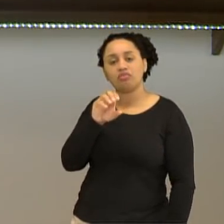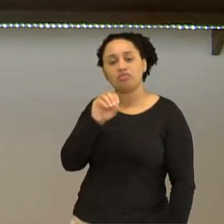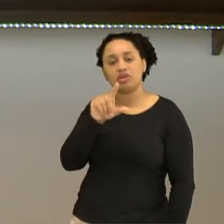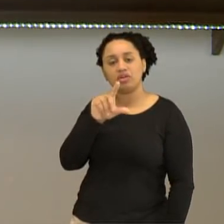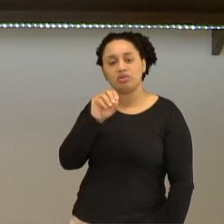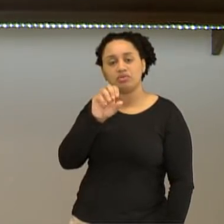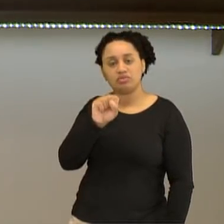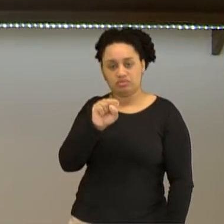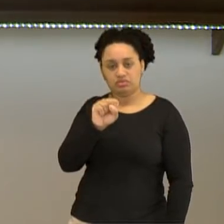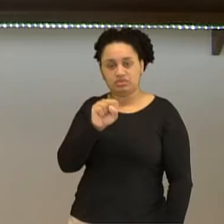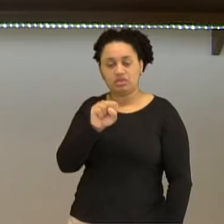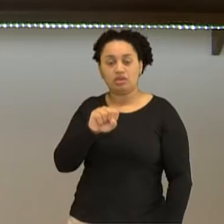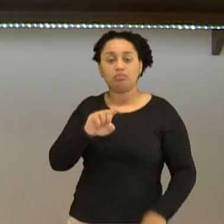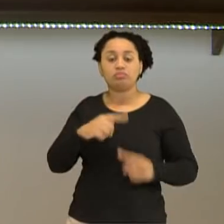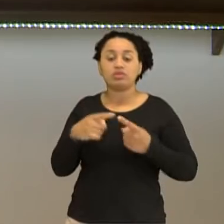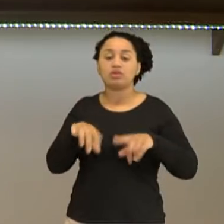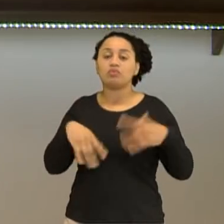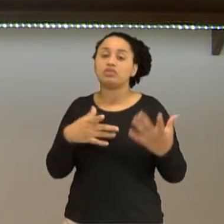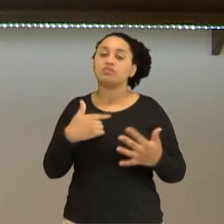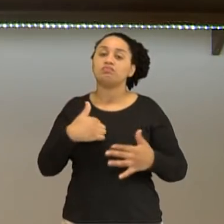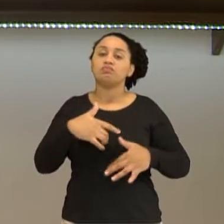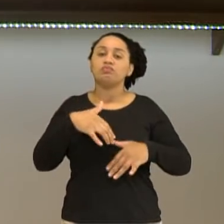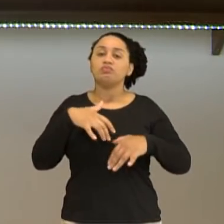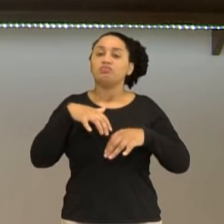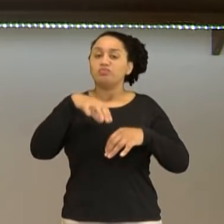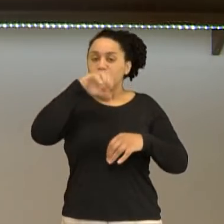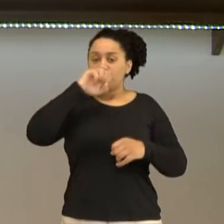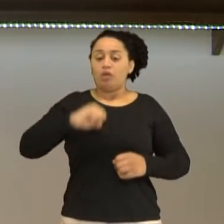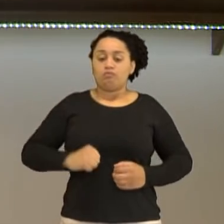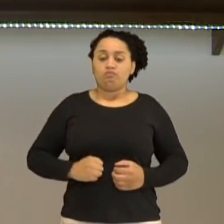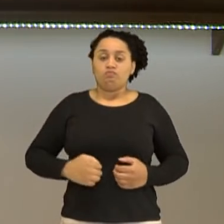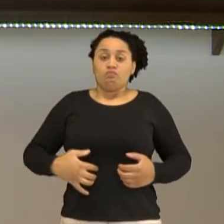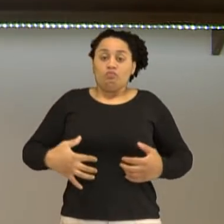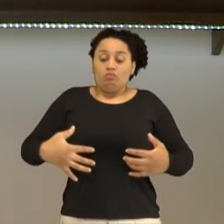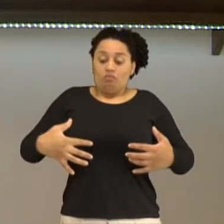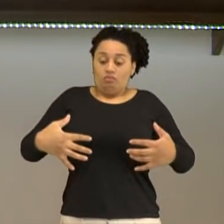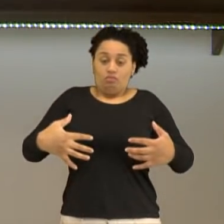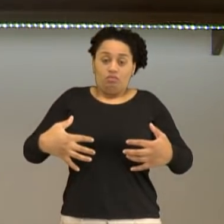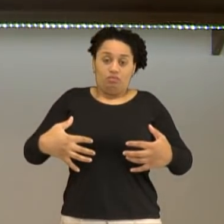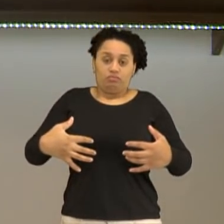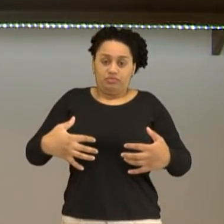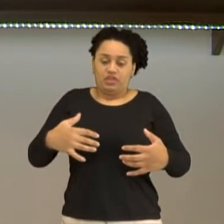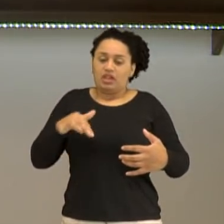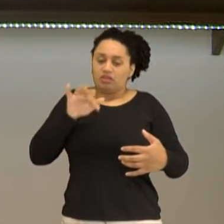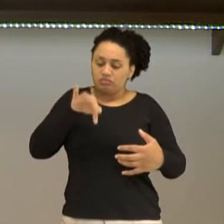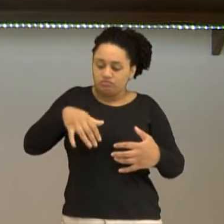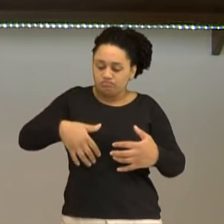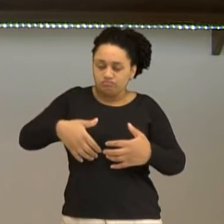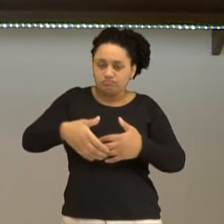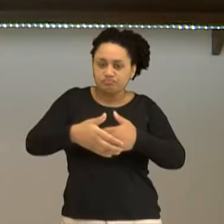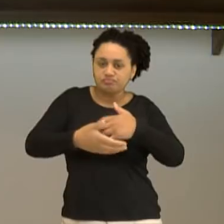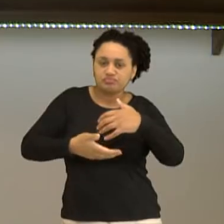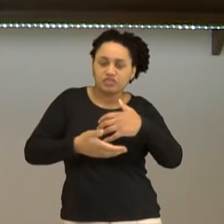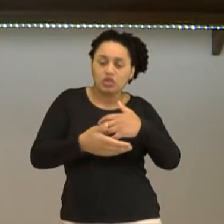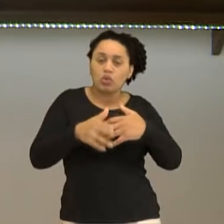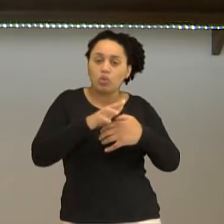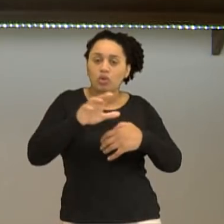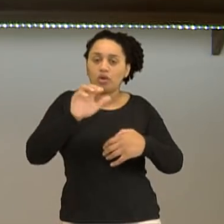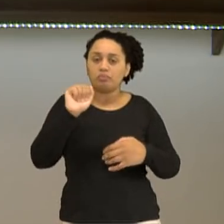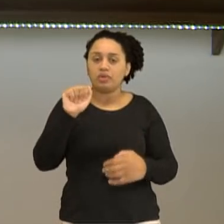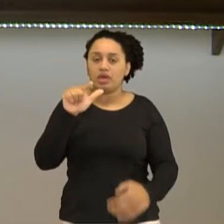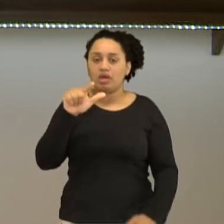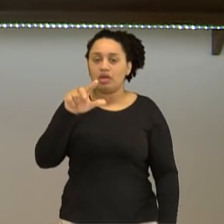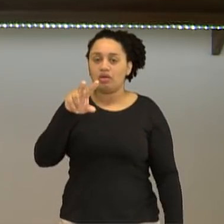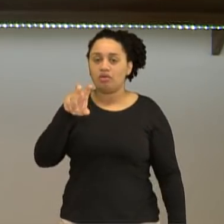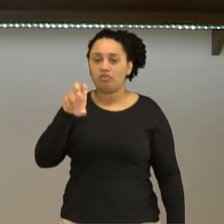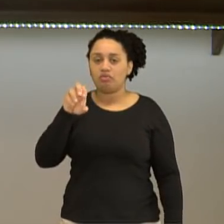inspiramos, o nosso ar enche o pulmão, e a parte final do nosso pulmão chamam-se alvéolos pulmonares